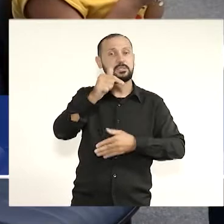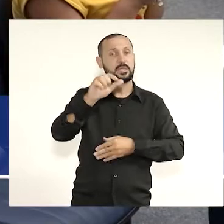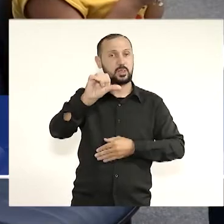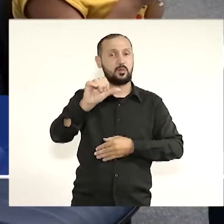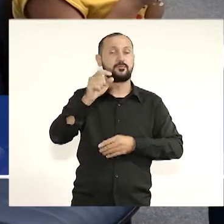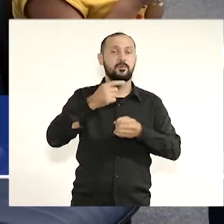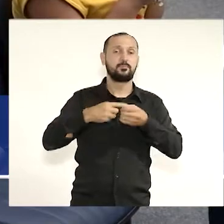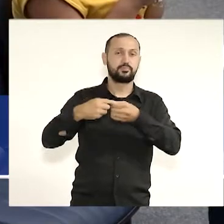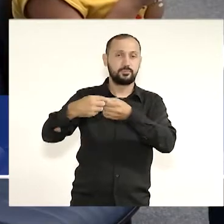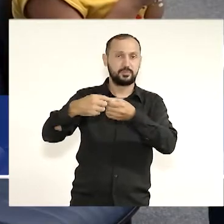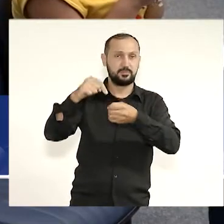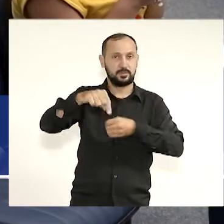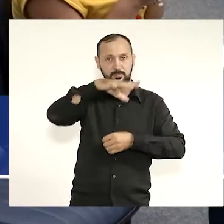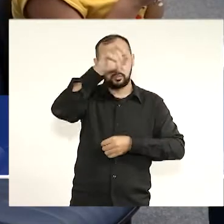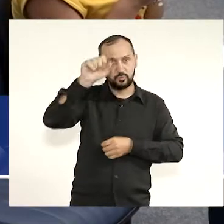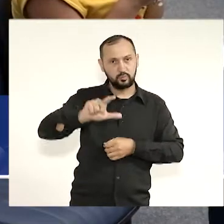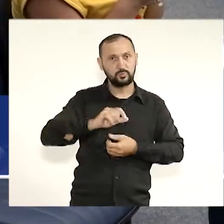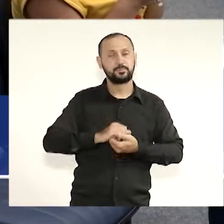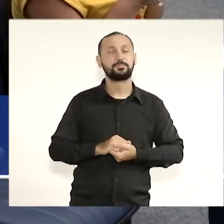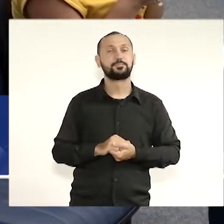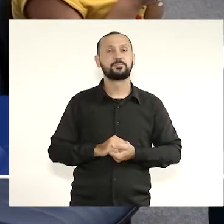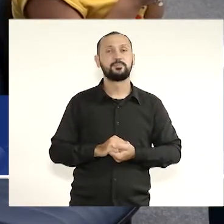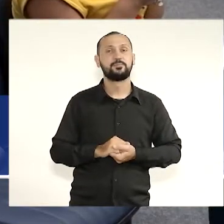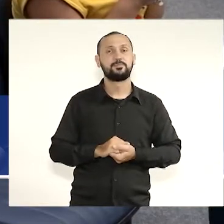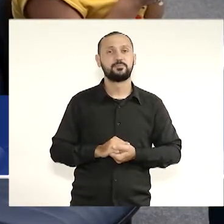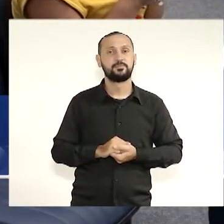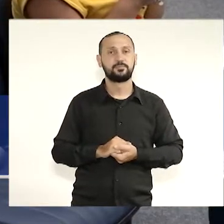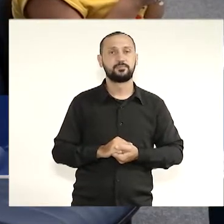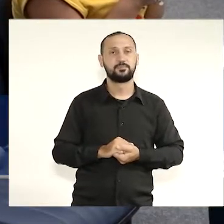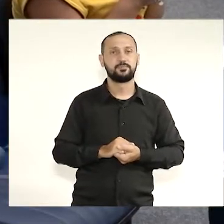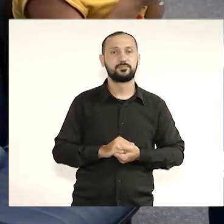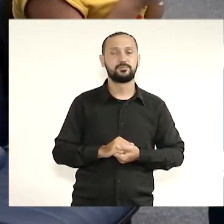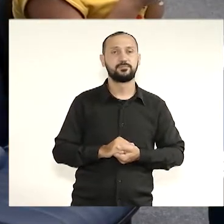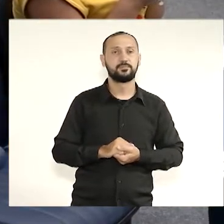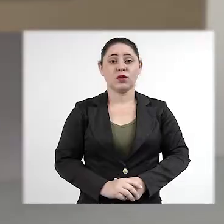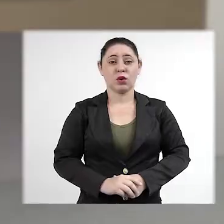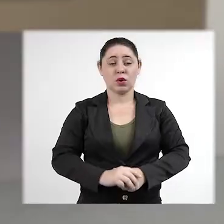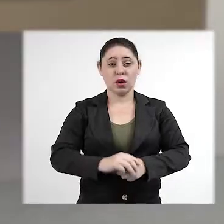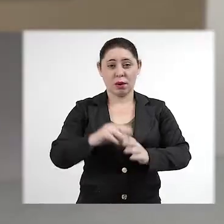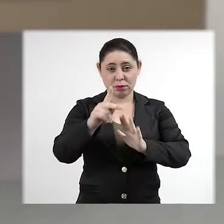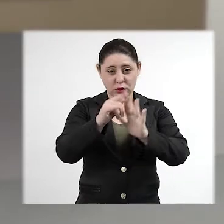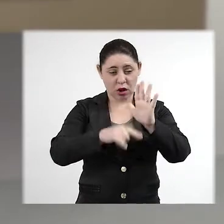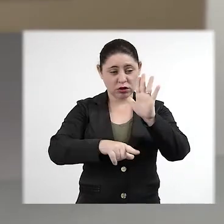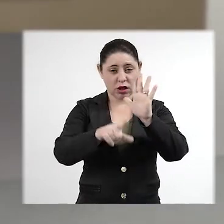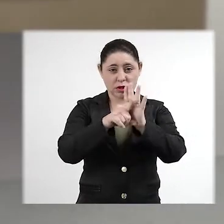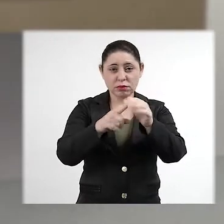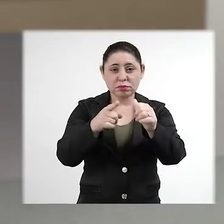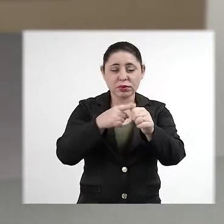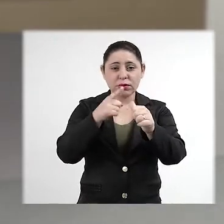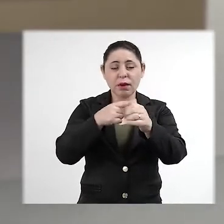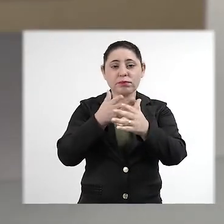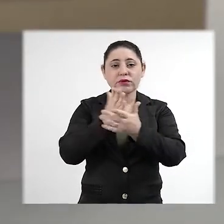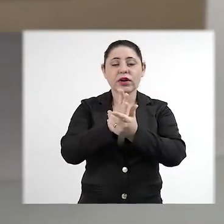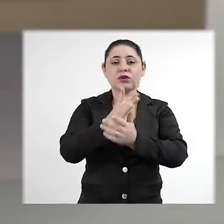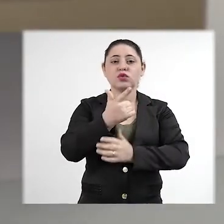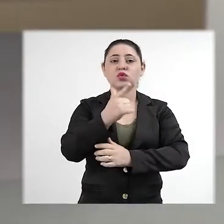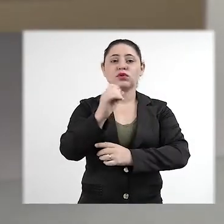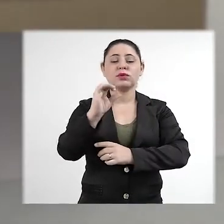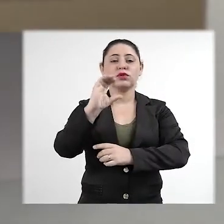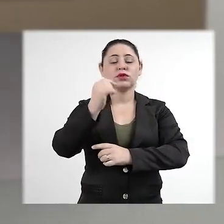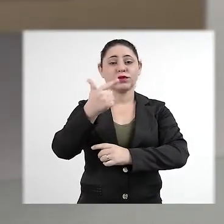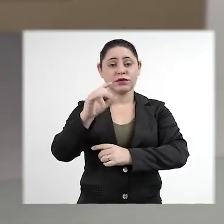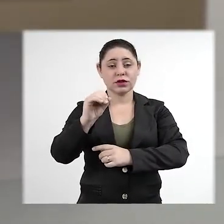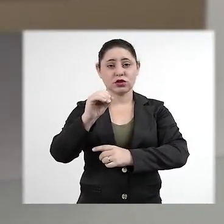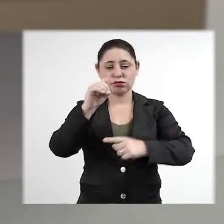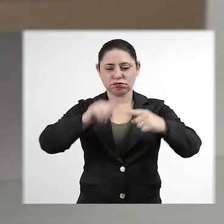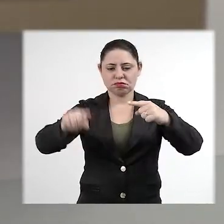aos 79 municípios sul-mato-grossenses. Um dos primeiros projetos aprovados em